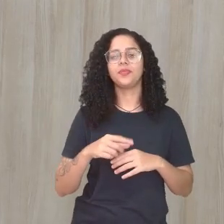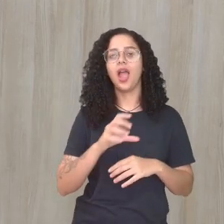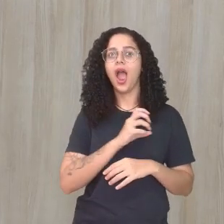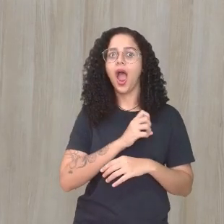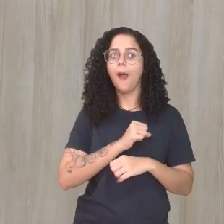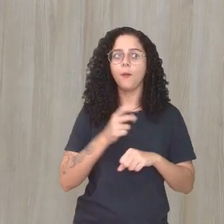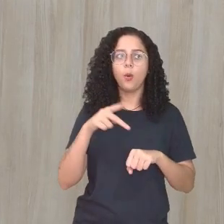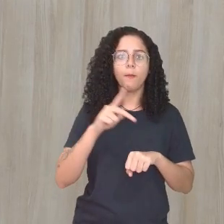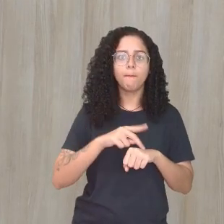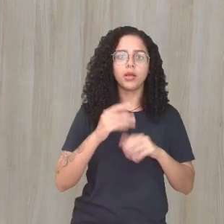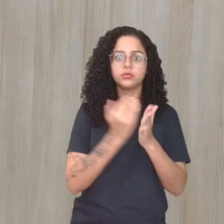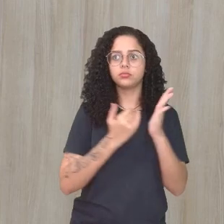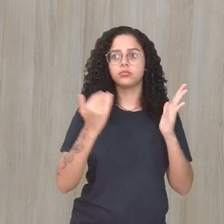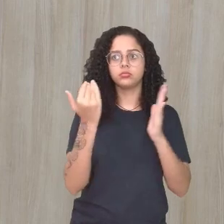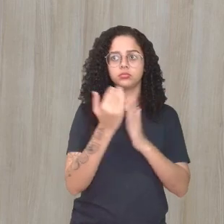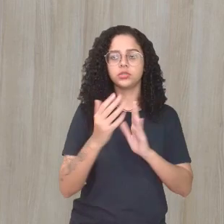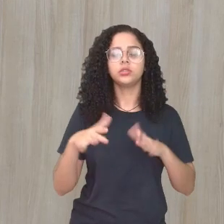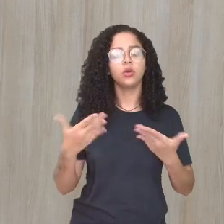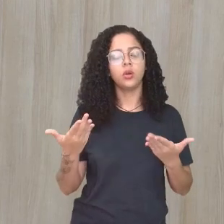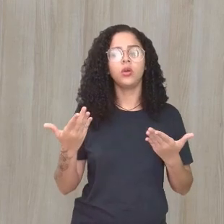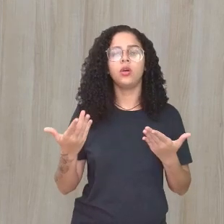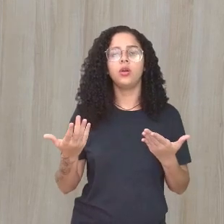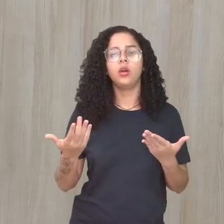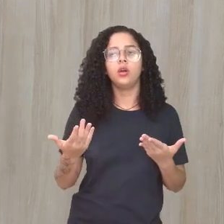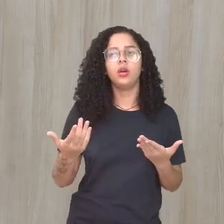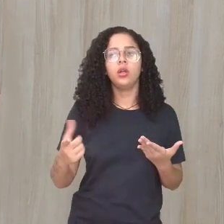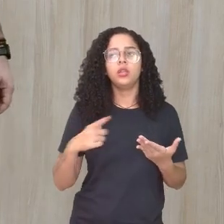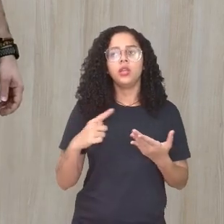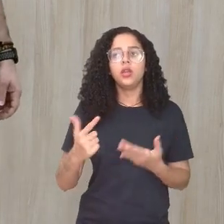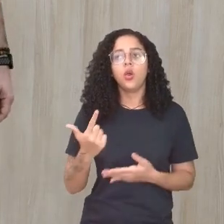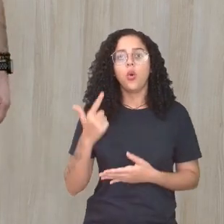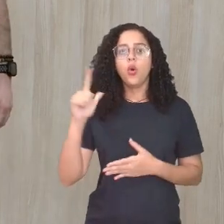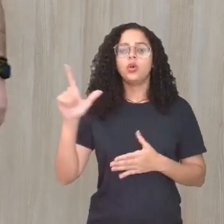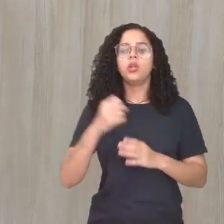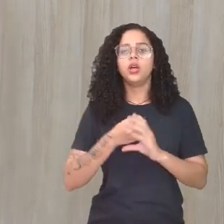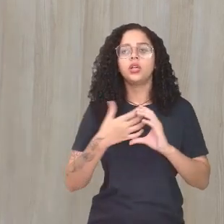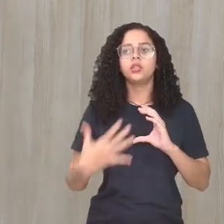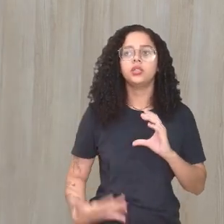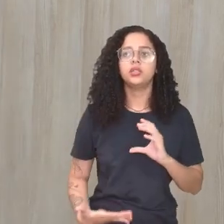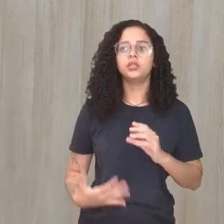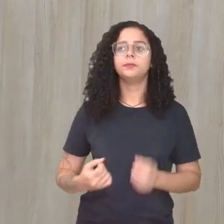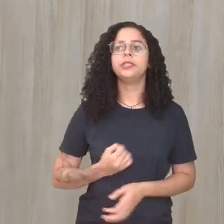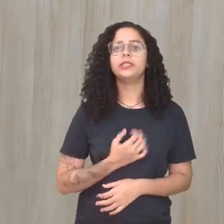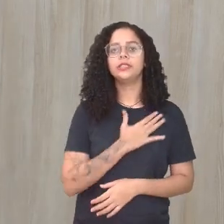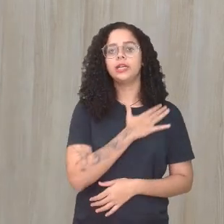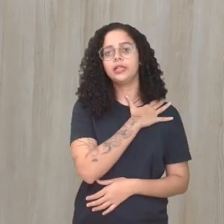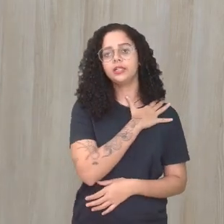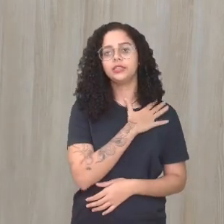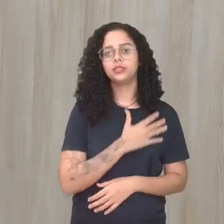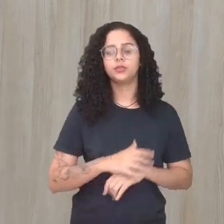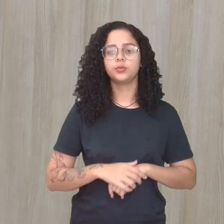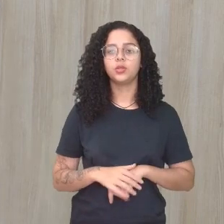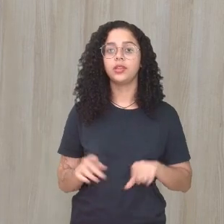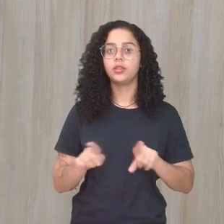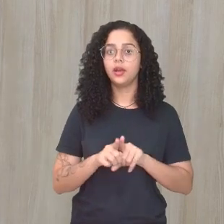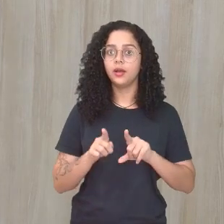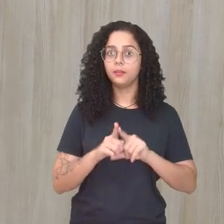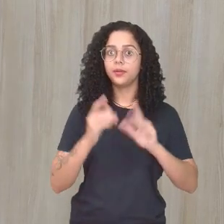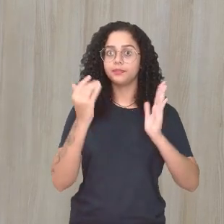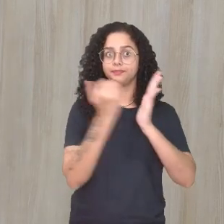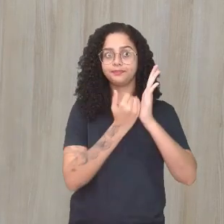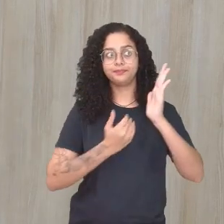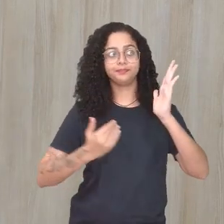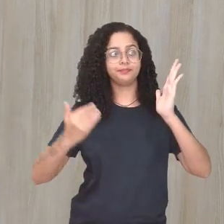dar subsídio a isso aqui, a gente tem uma outra característica, né, que é o militarismo, também